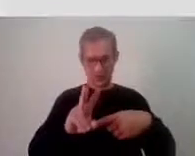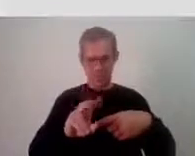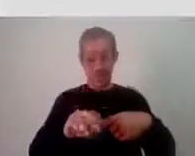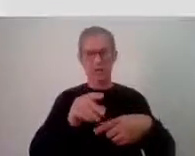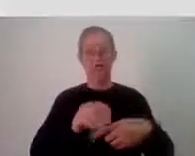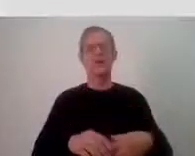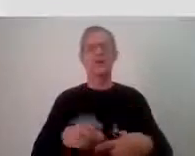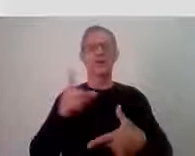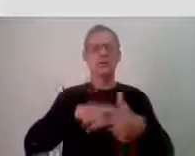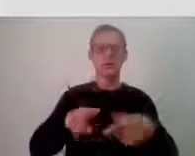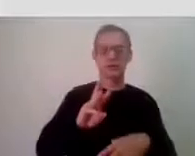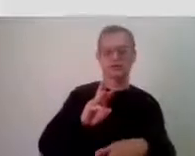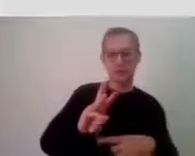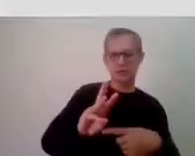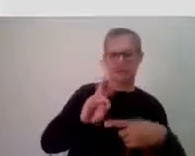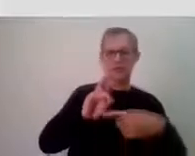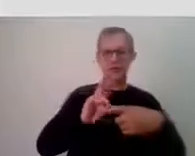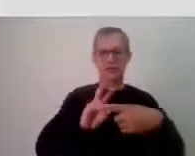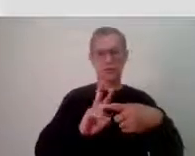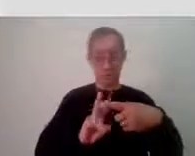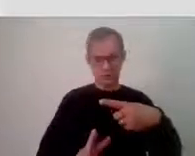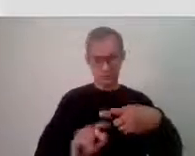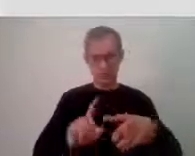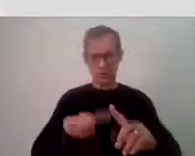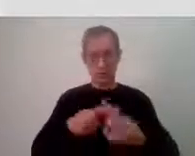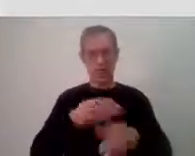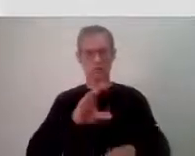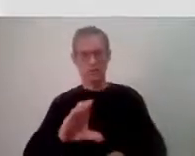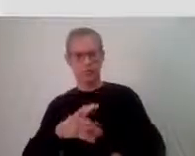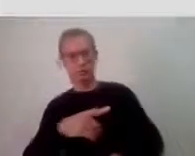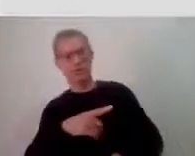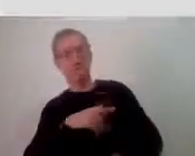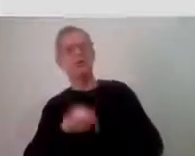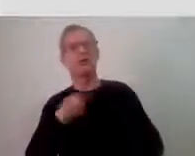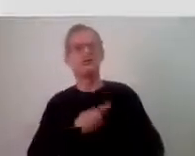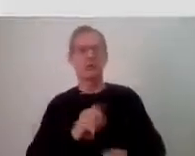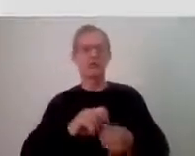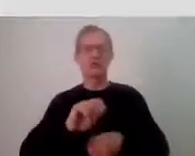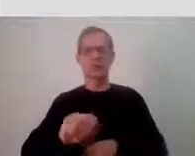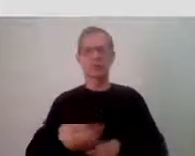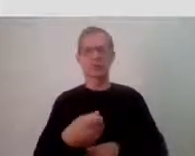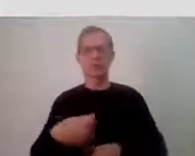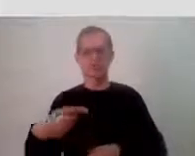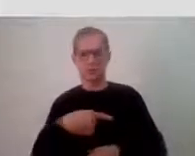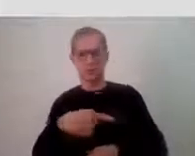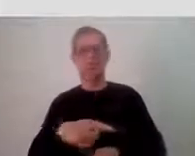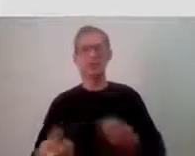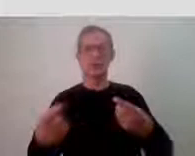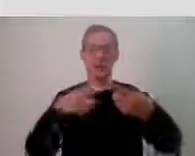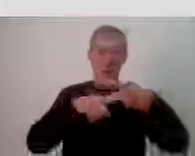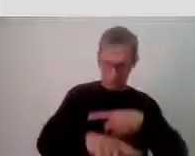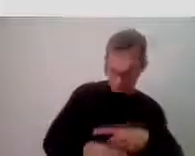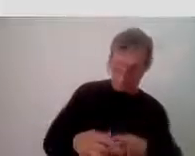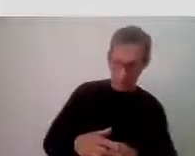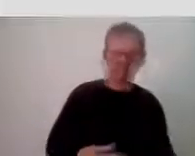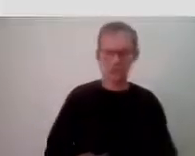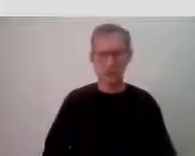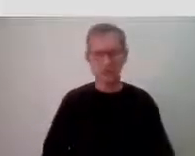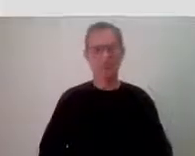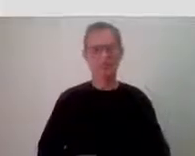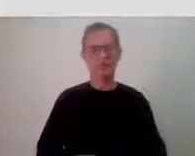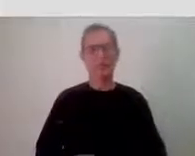Mais c. Agora, só dando uma arrumada, expoente negativo, o que a gente faz? A gente desce ele para o denominador.